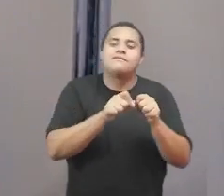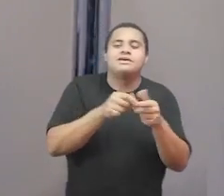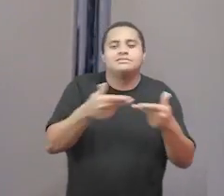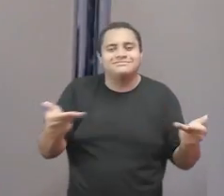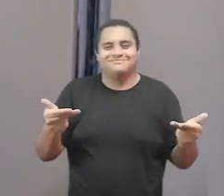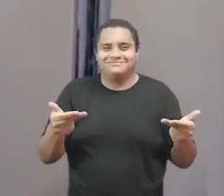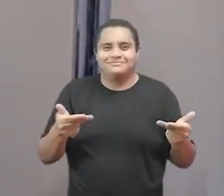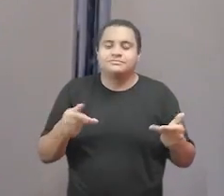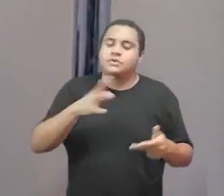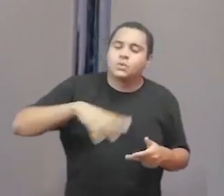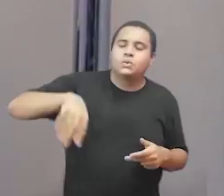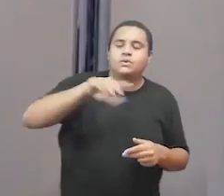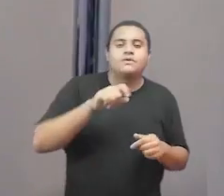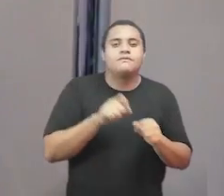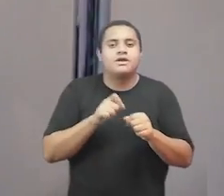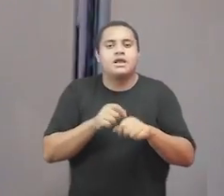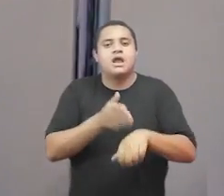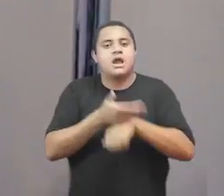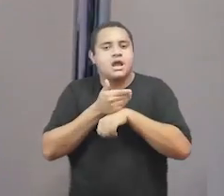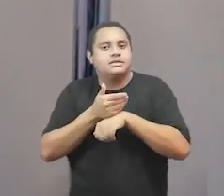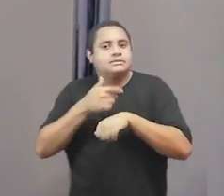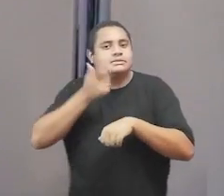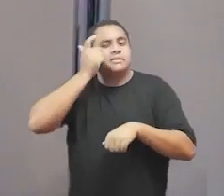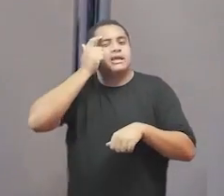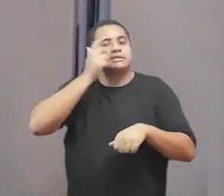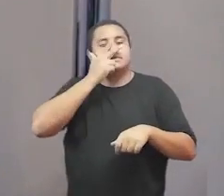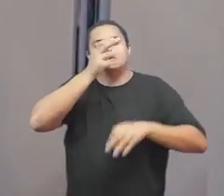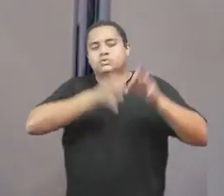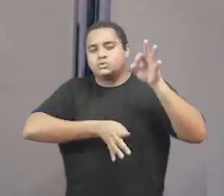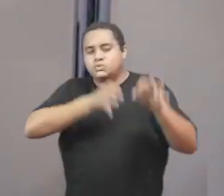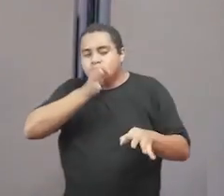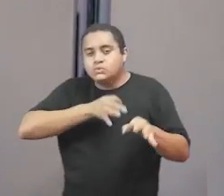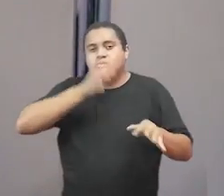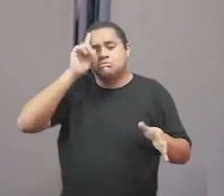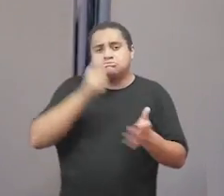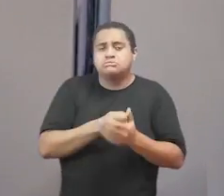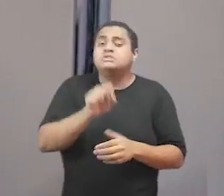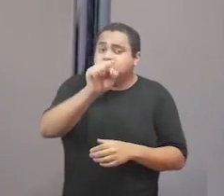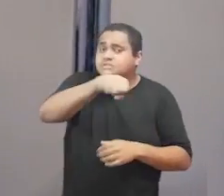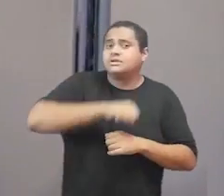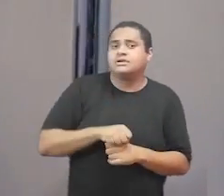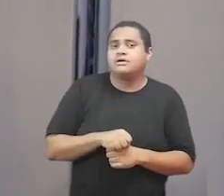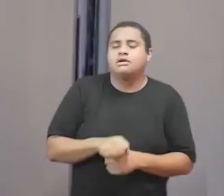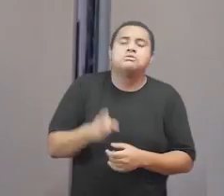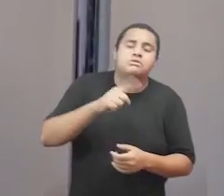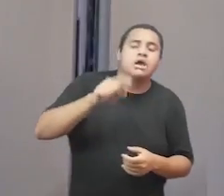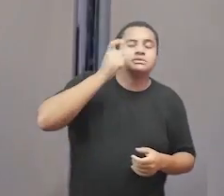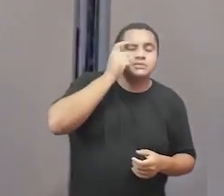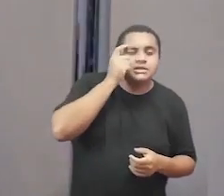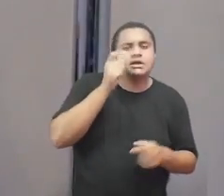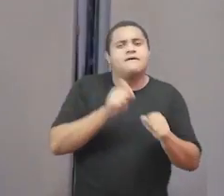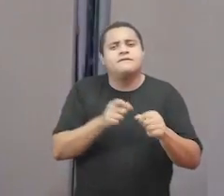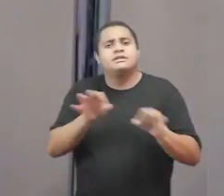tudo que fazemos na vida, fazemos com pré-conceito. Sim, os pré-conceitos que formam nossa forma